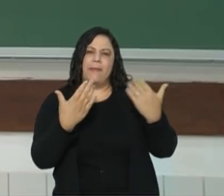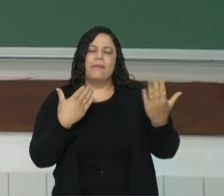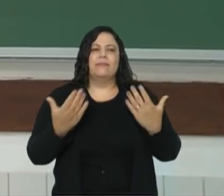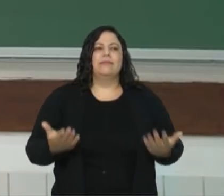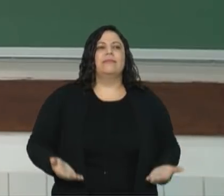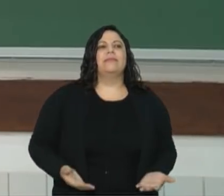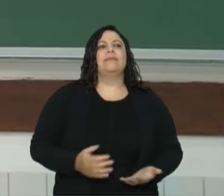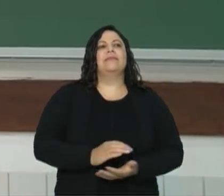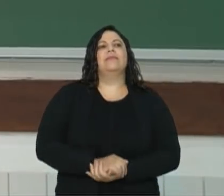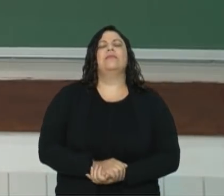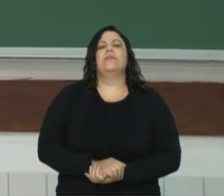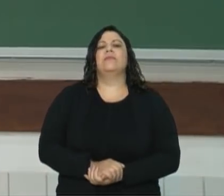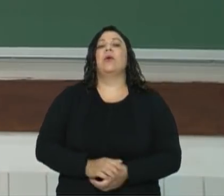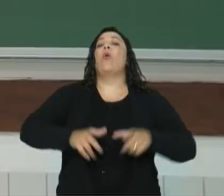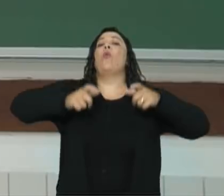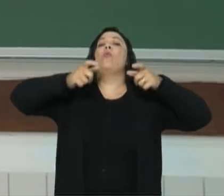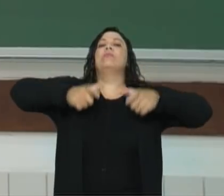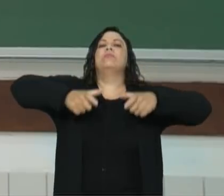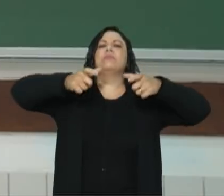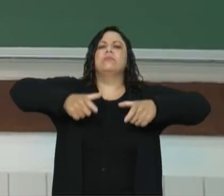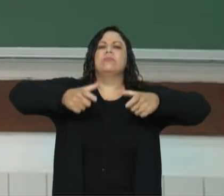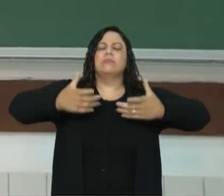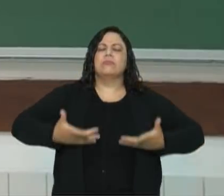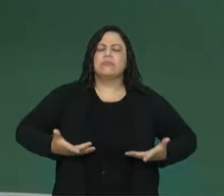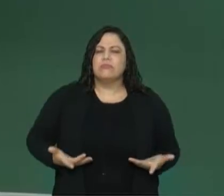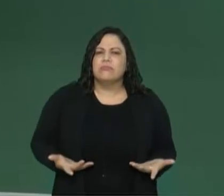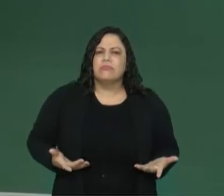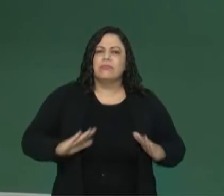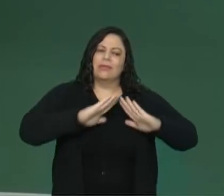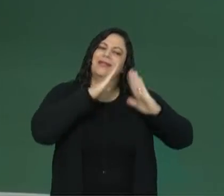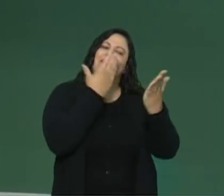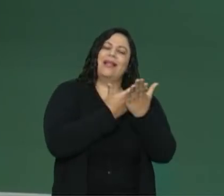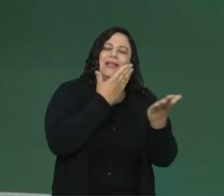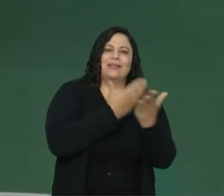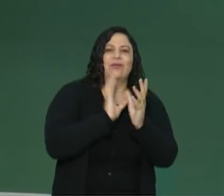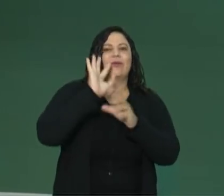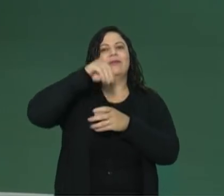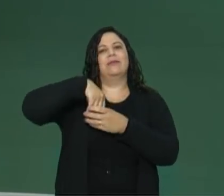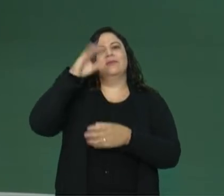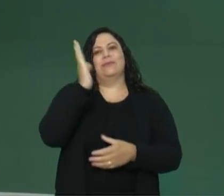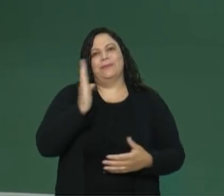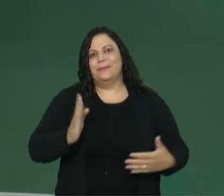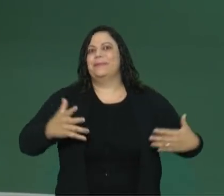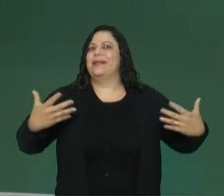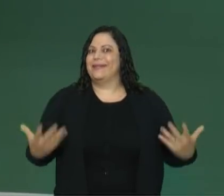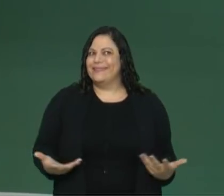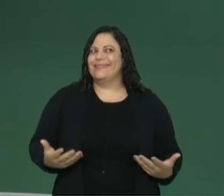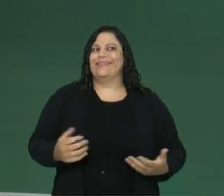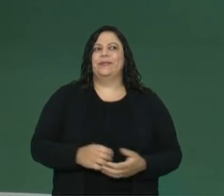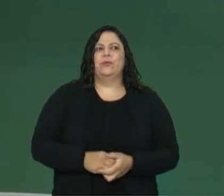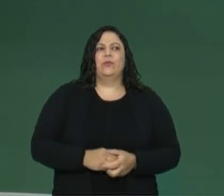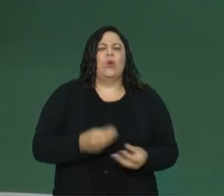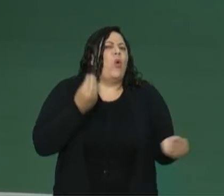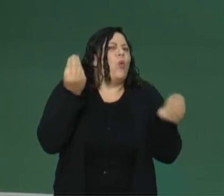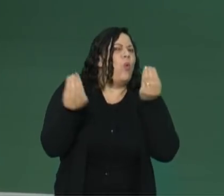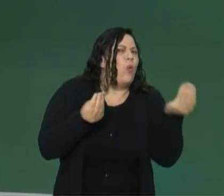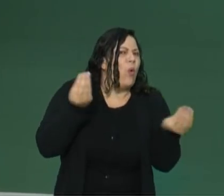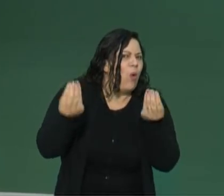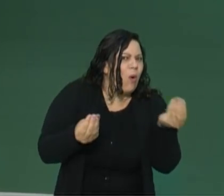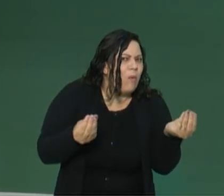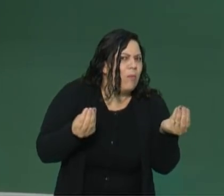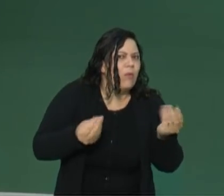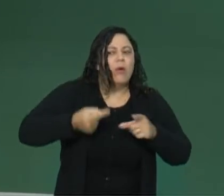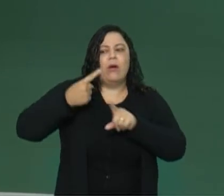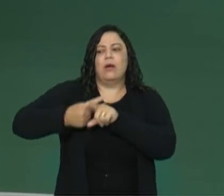para nós. Onde? Nas escolas brasileiras, né? Como e por que a professora não